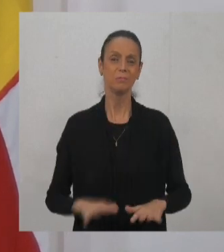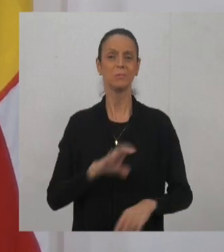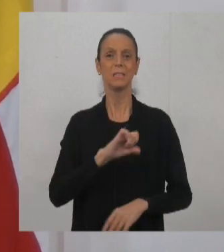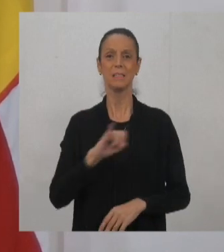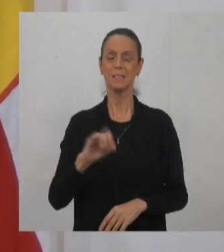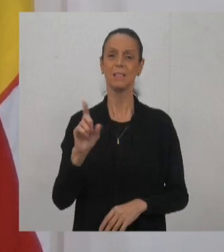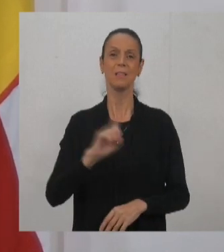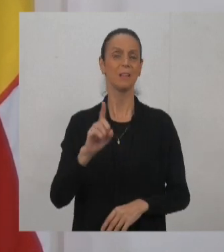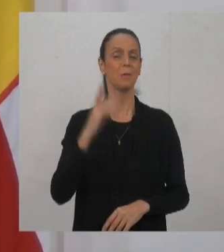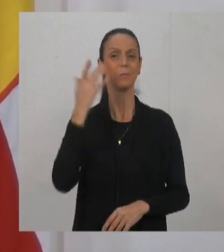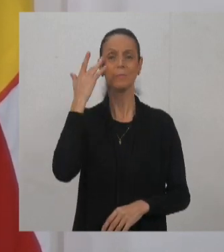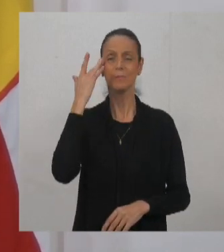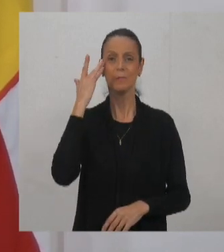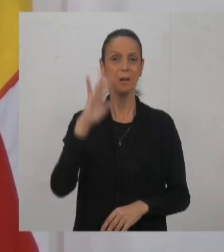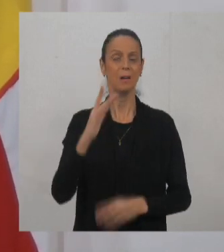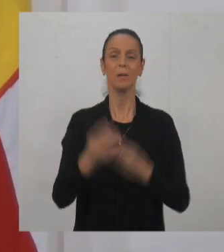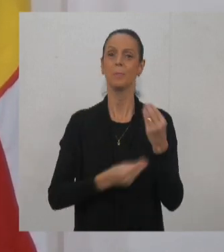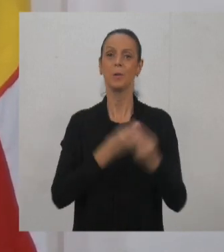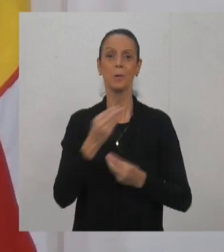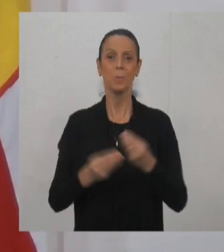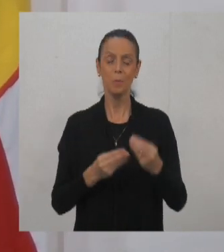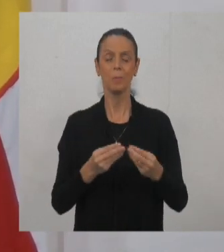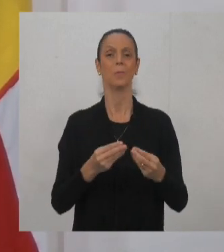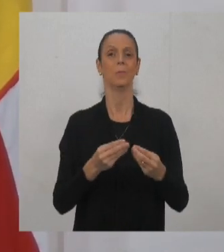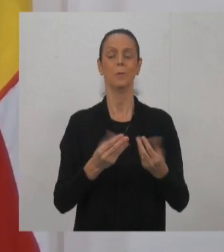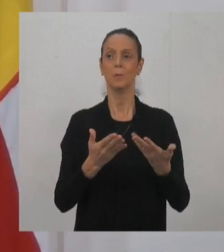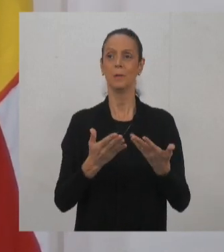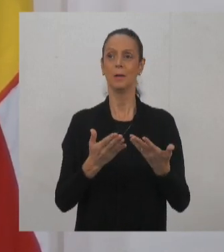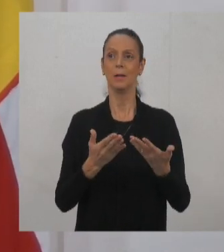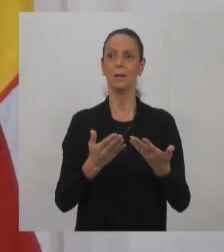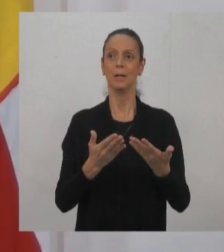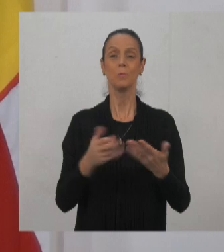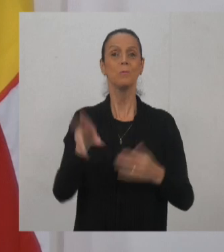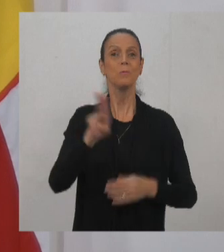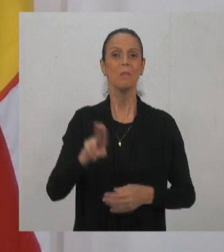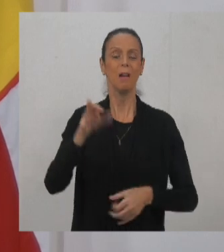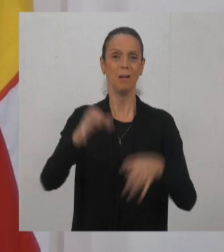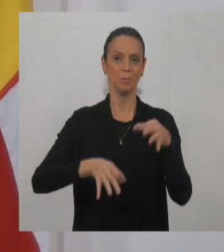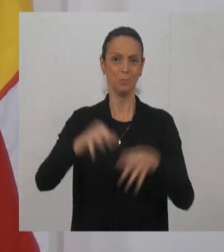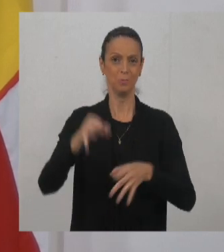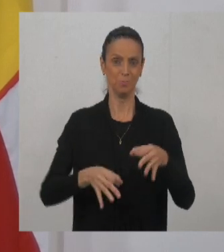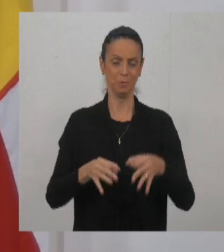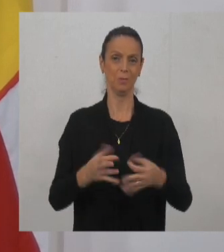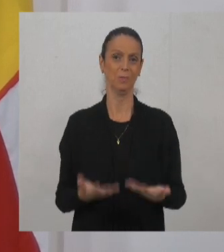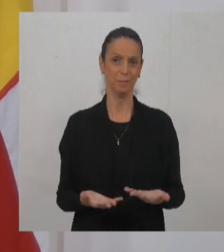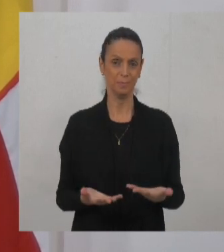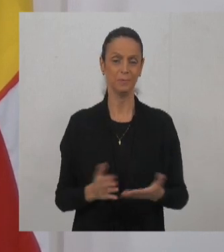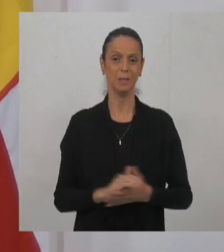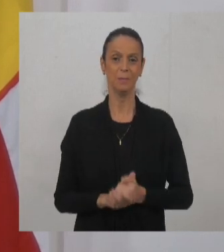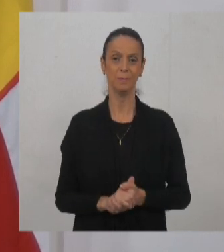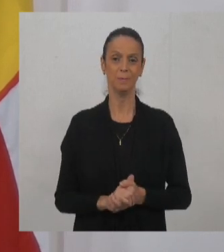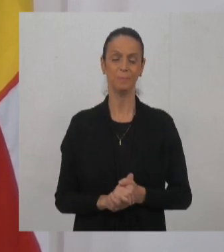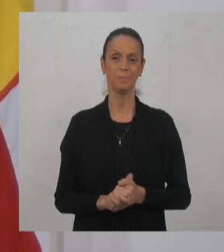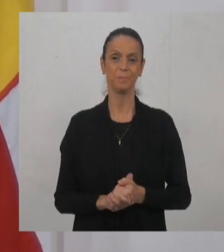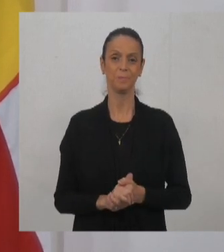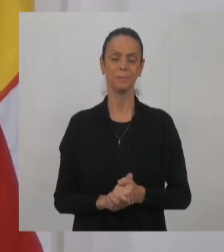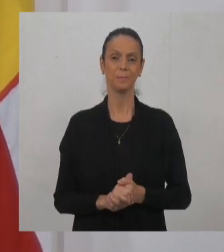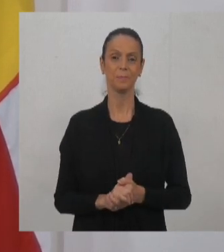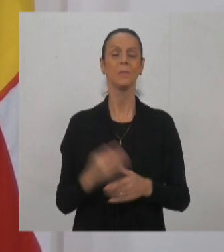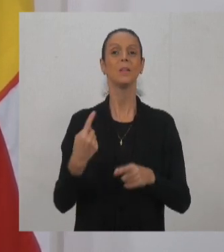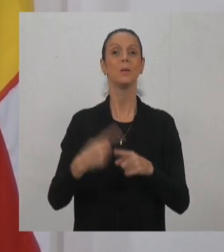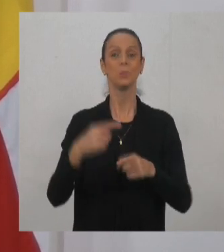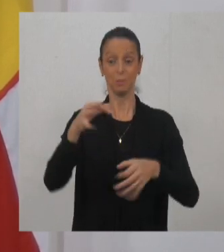não saber acatar e elevar a justiça. A justiça aqui não só a jurídica, como um todo. Porque